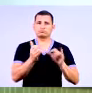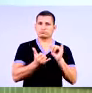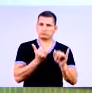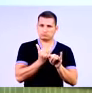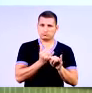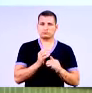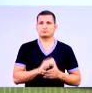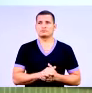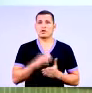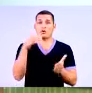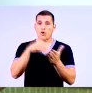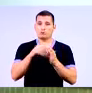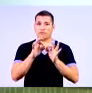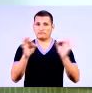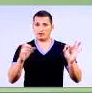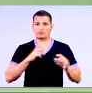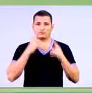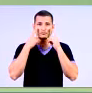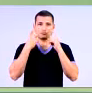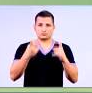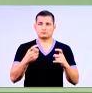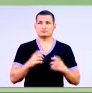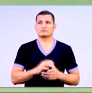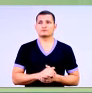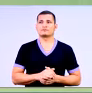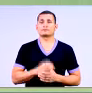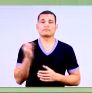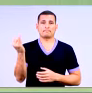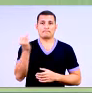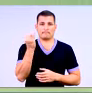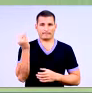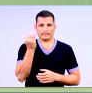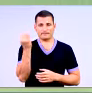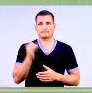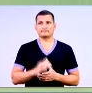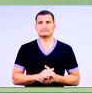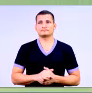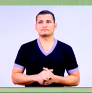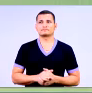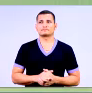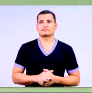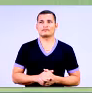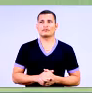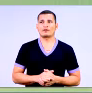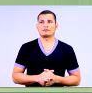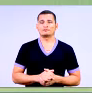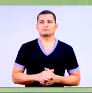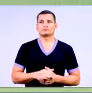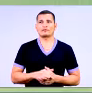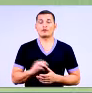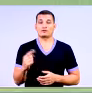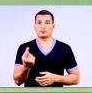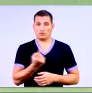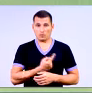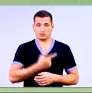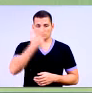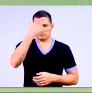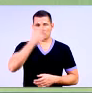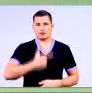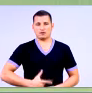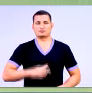última frase tem uma coisa bem interessante, que eu acho fundamental. Que a nossa imagem, ela depende do que